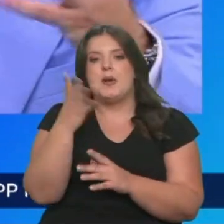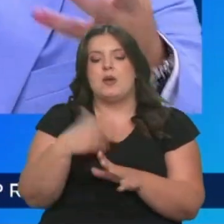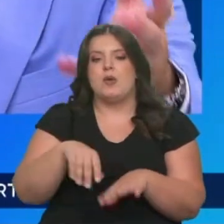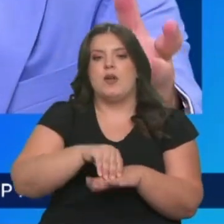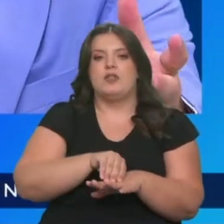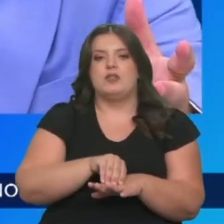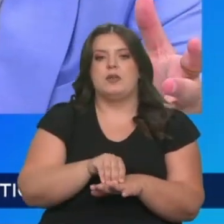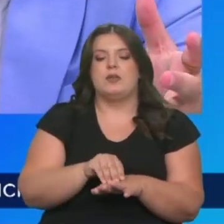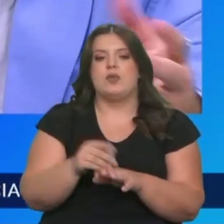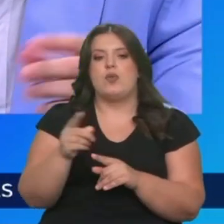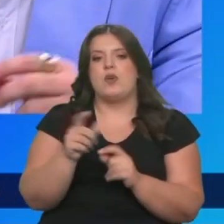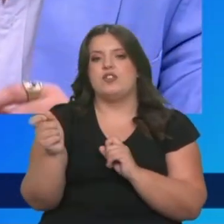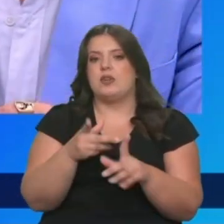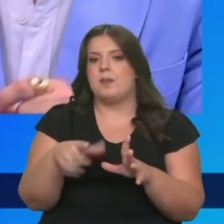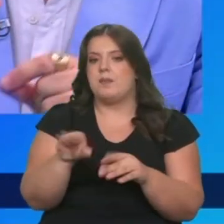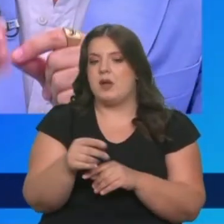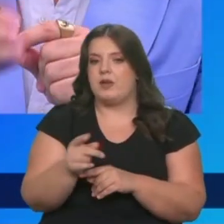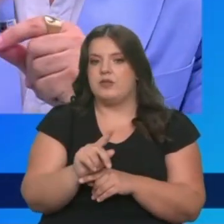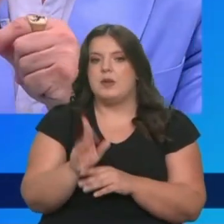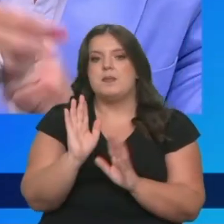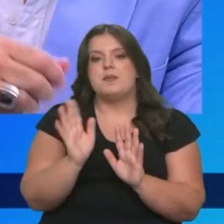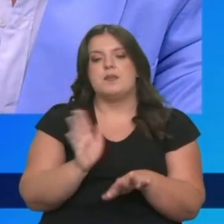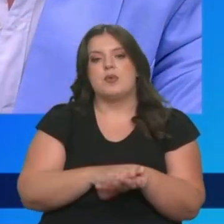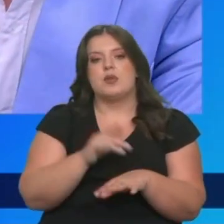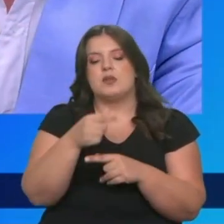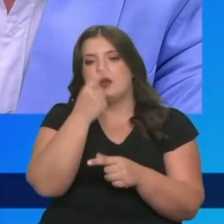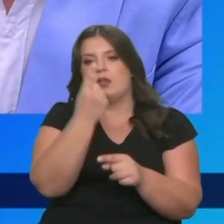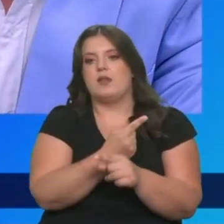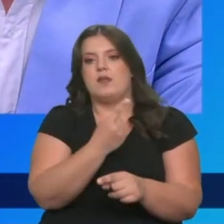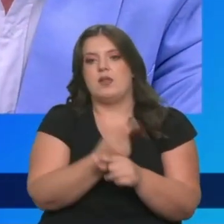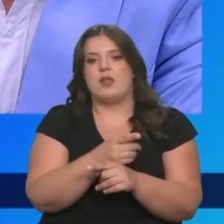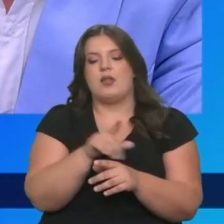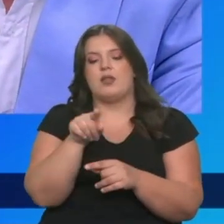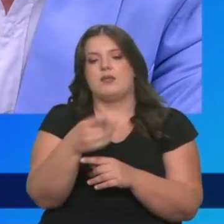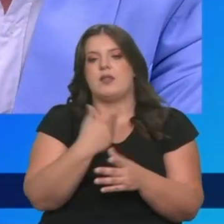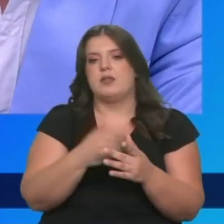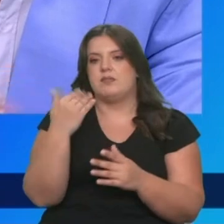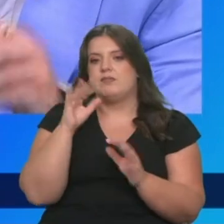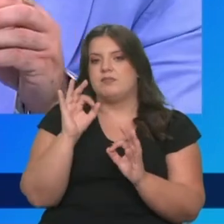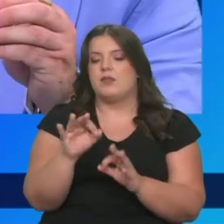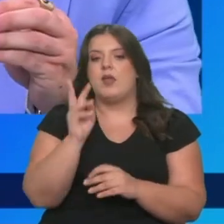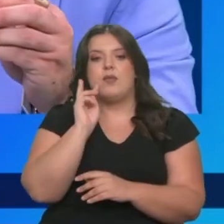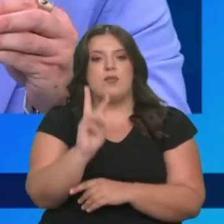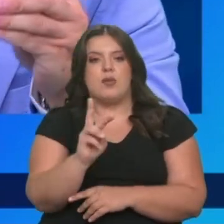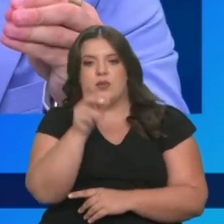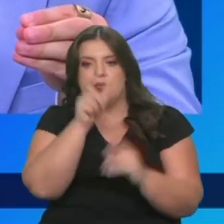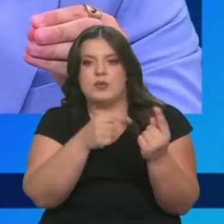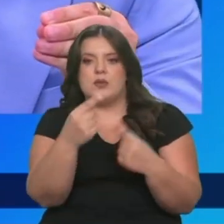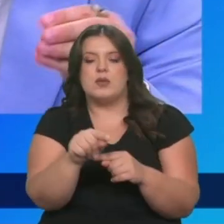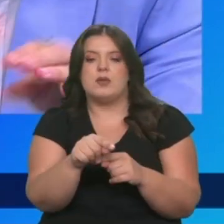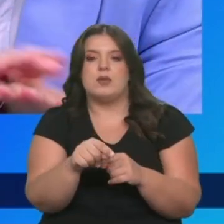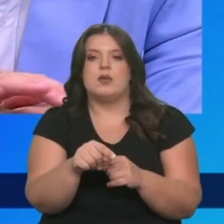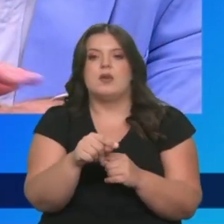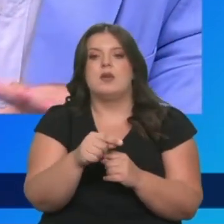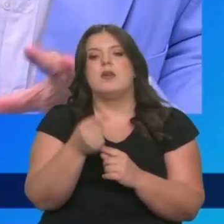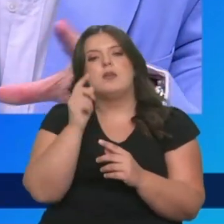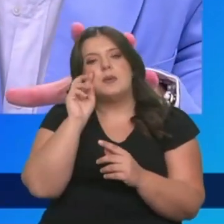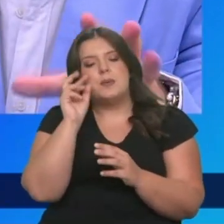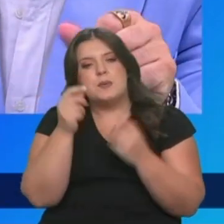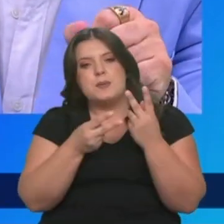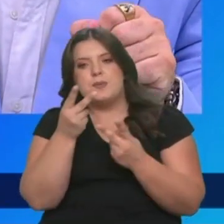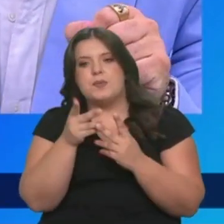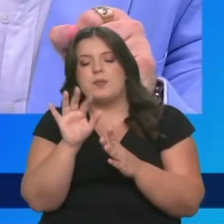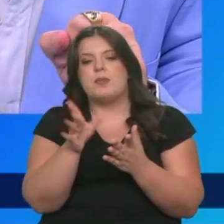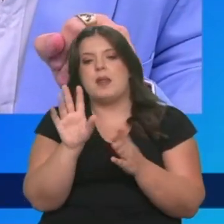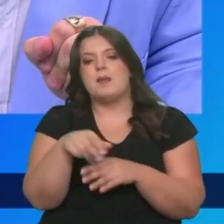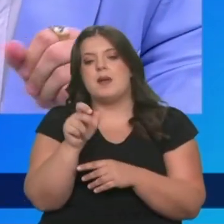de mais estrelas, é precisamente a atividade destes buracos negros ancestrais. Portanto, repara como os astrónomos têm mesmo que ser Sherlock Holmes até para eliminar